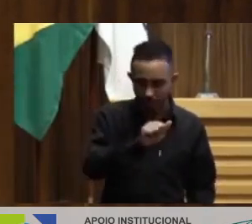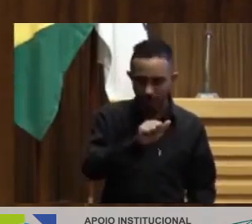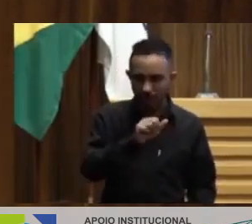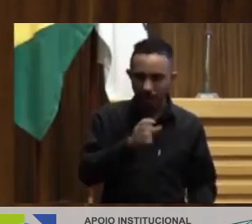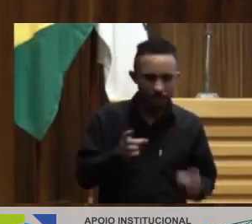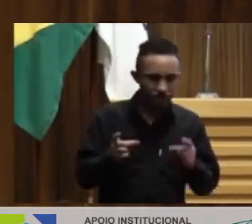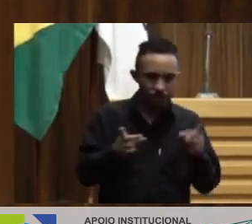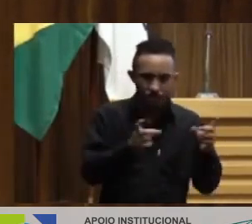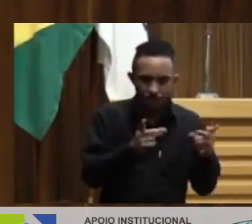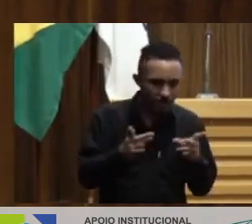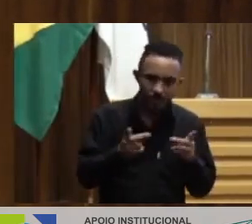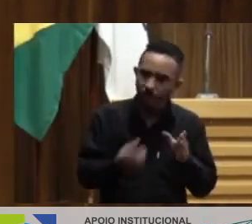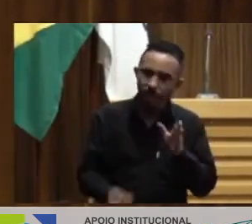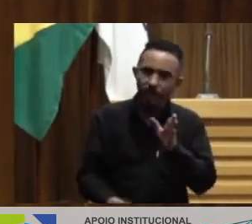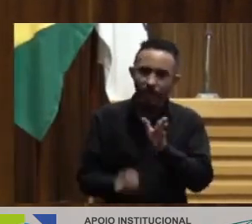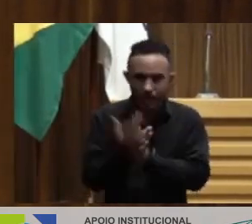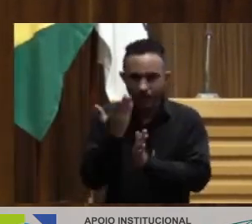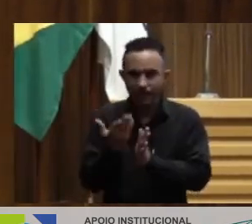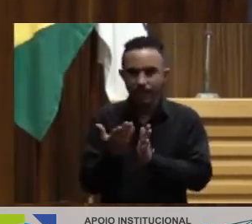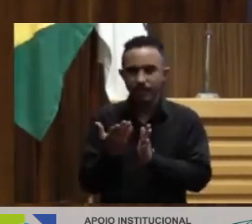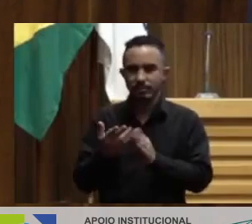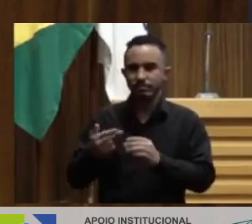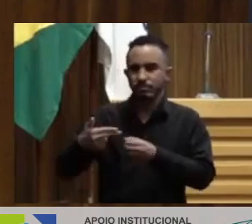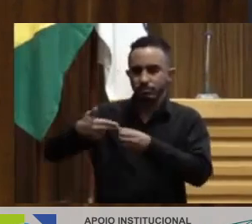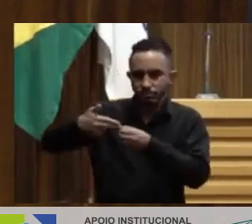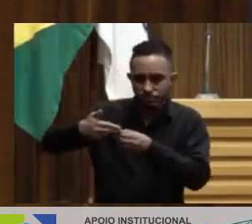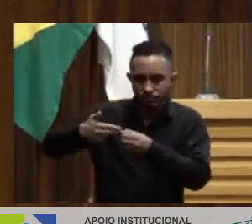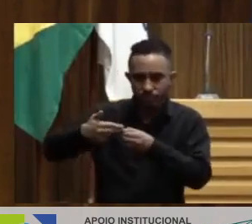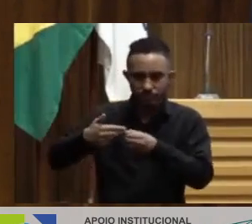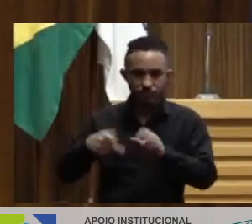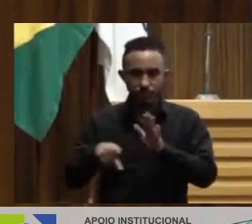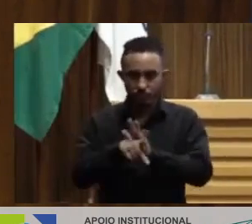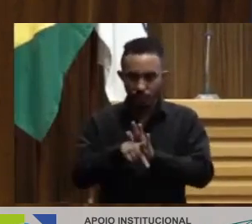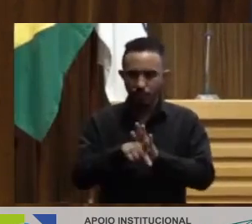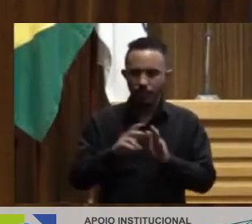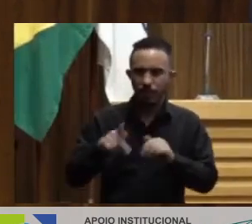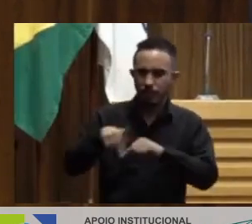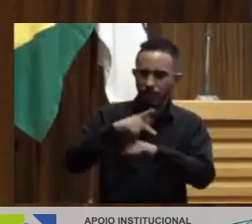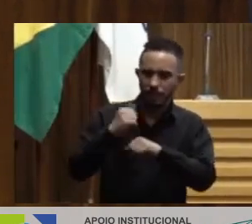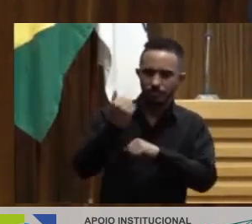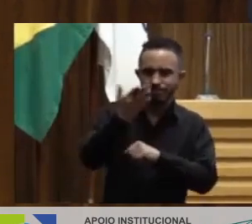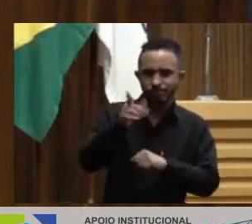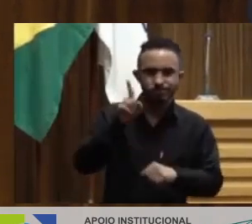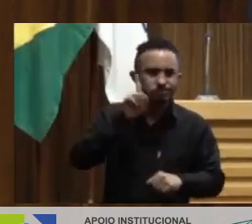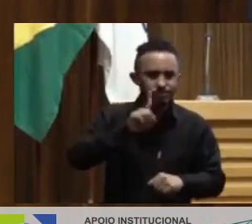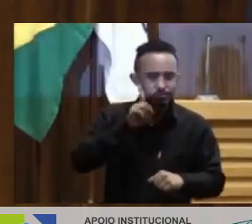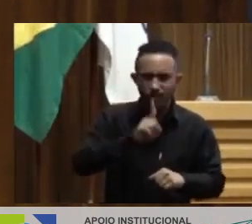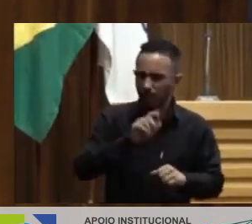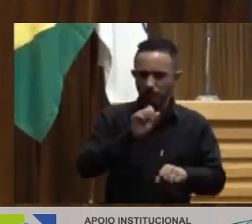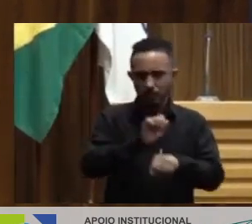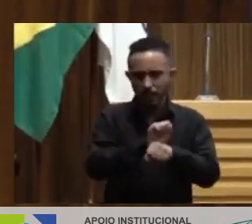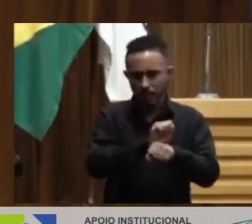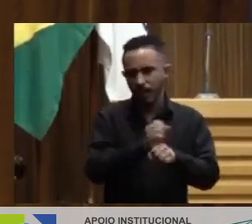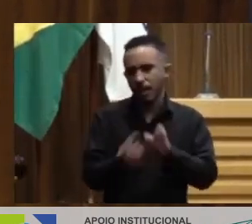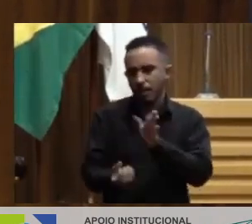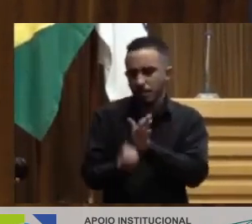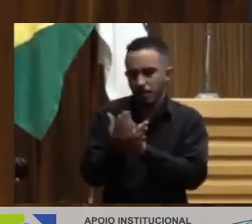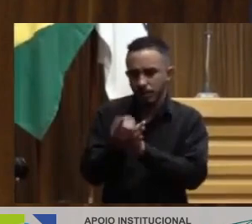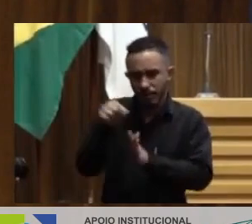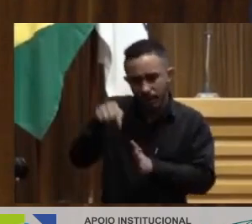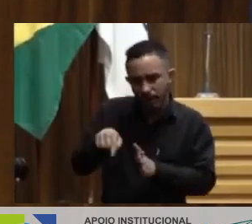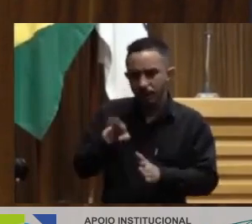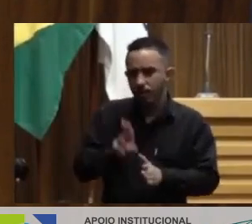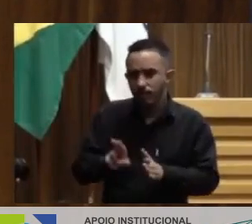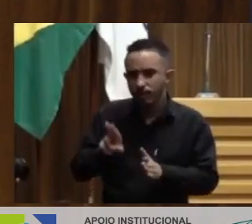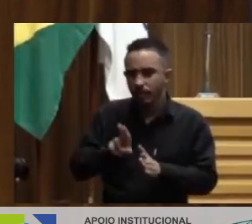combustível. Deixa de importar diesel dos Estados Unidos e produz aqui, através